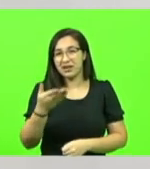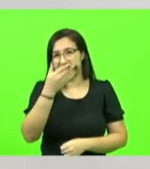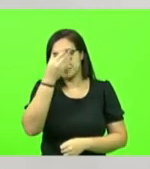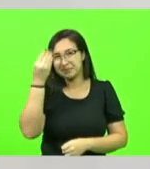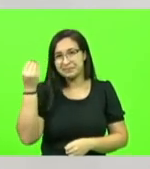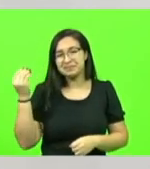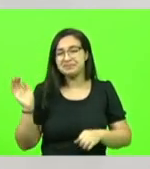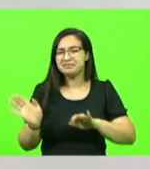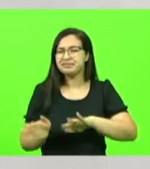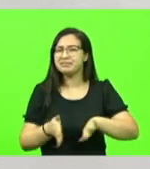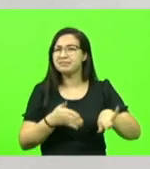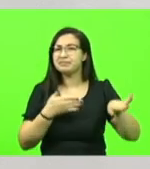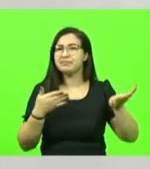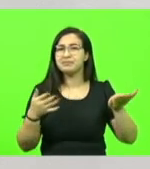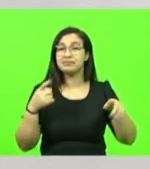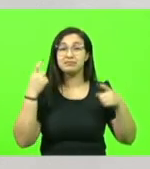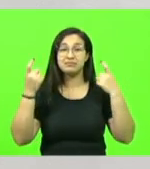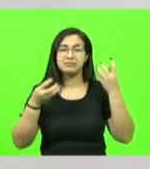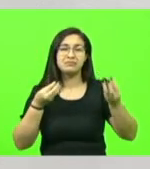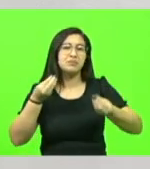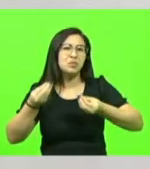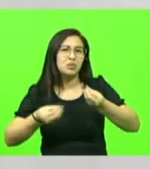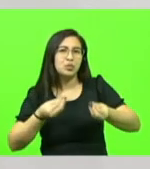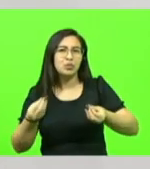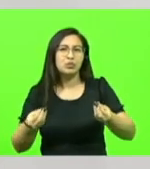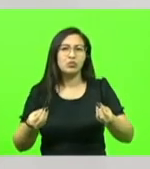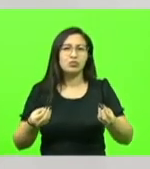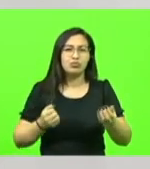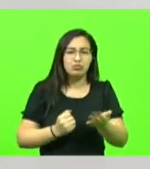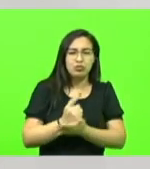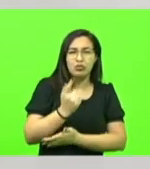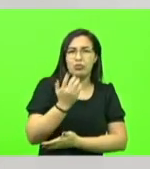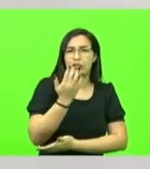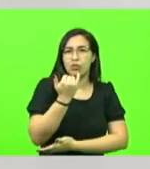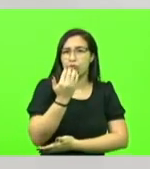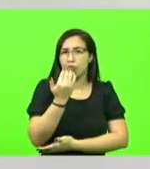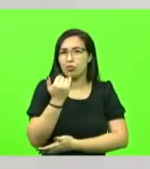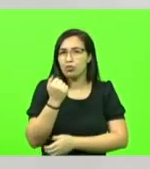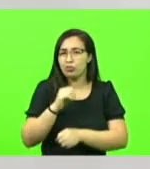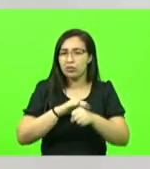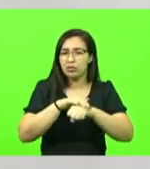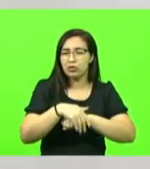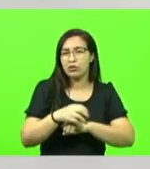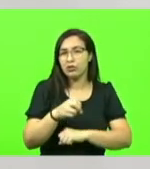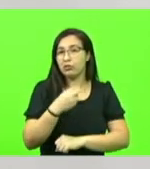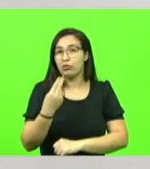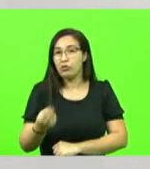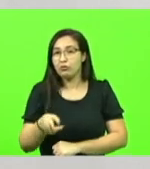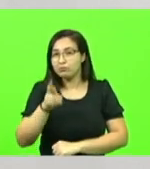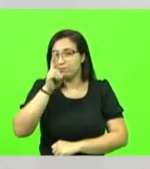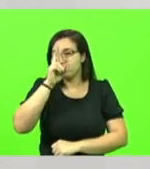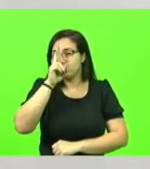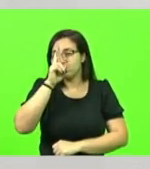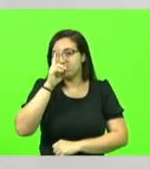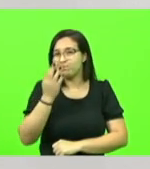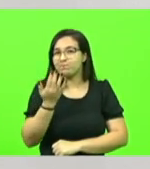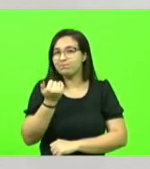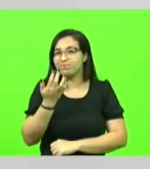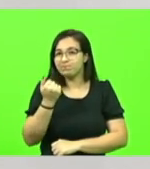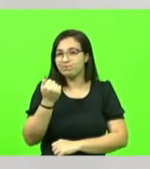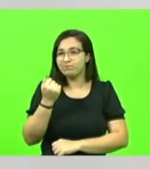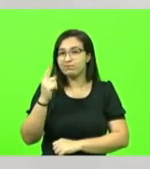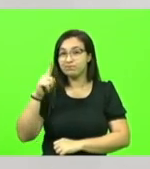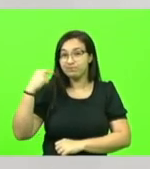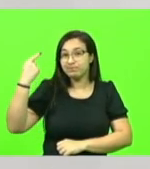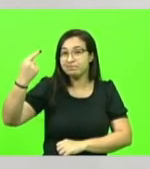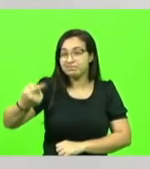estão preocupadas em como conquistar a janta ou conquistar o almoço do dia seguinte. Elas não têm voz,